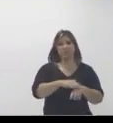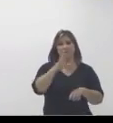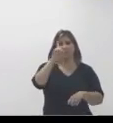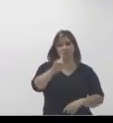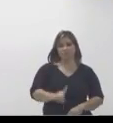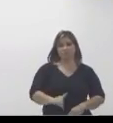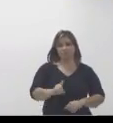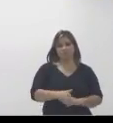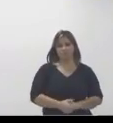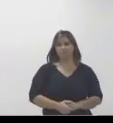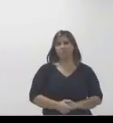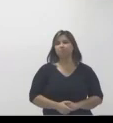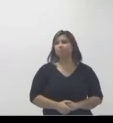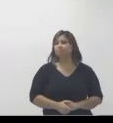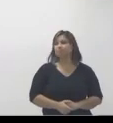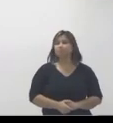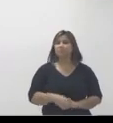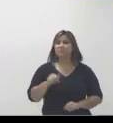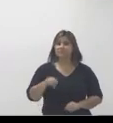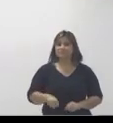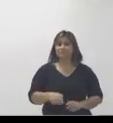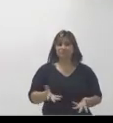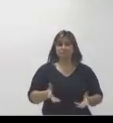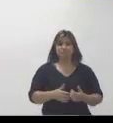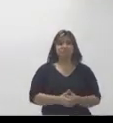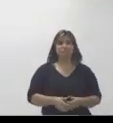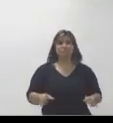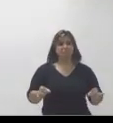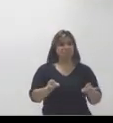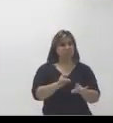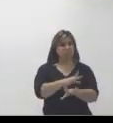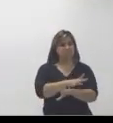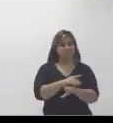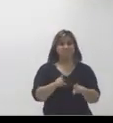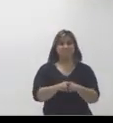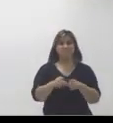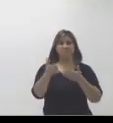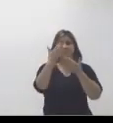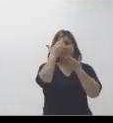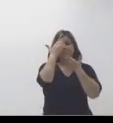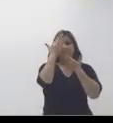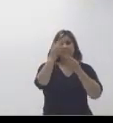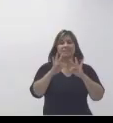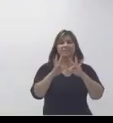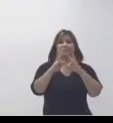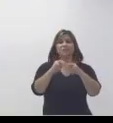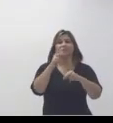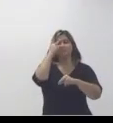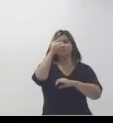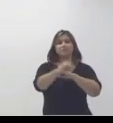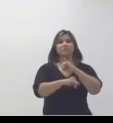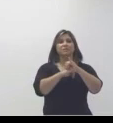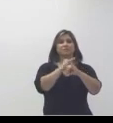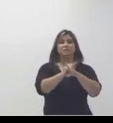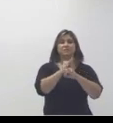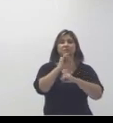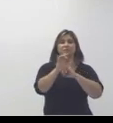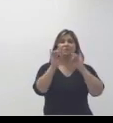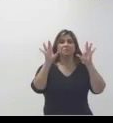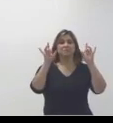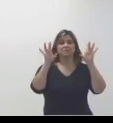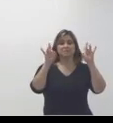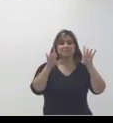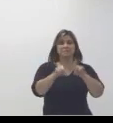bem estamos encerrando aqui a nossa nosso diálogo digital queria agradecer a todos os internautas agradecer especialmente à